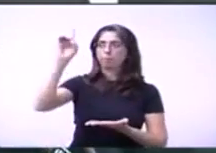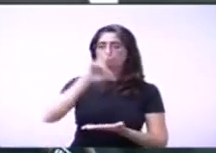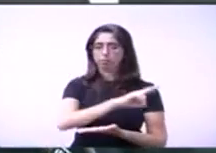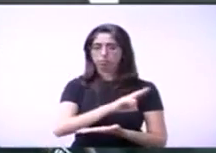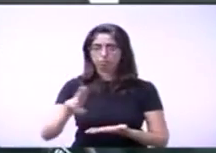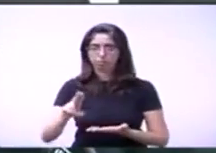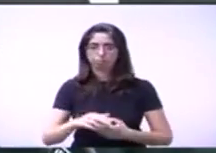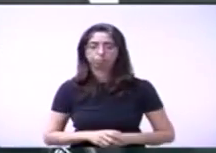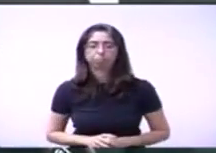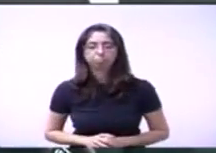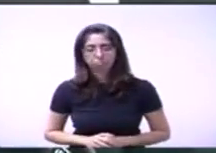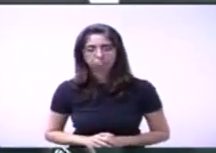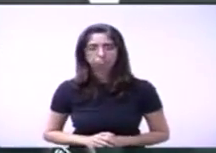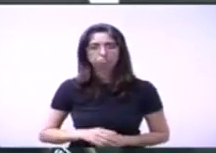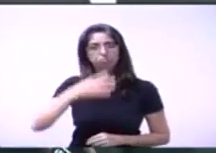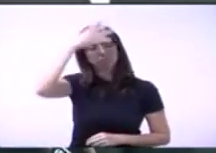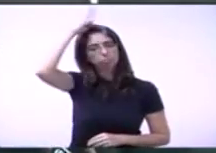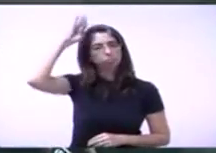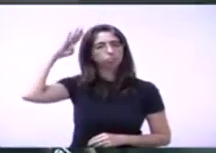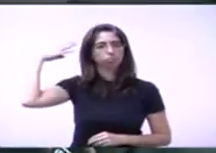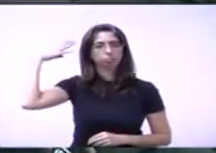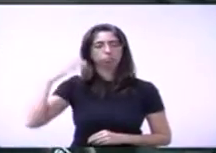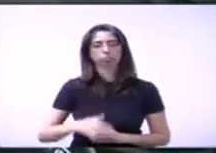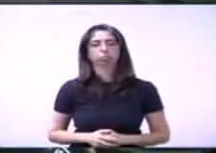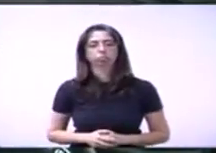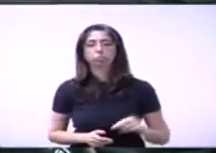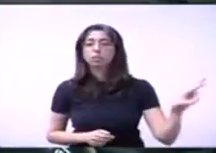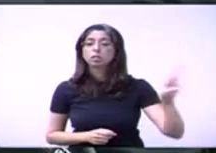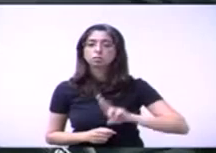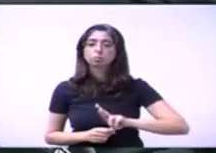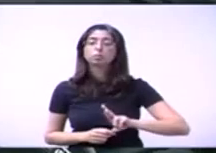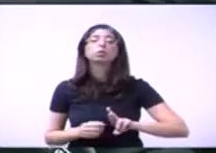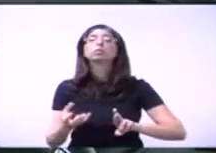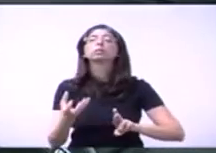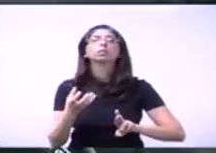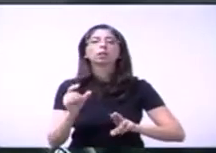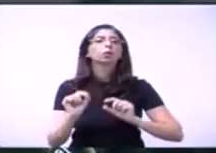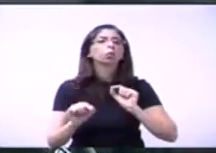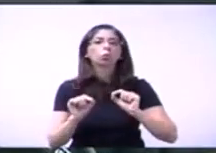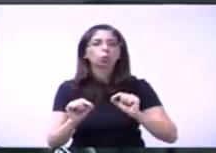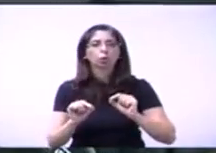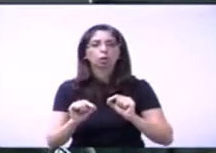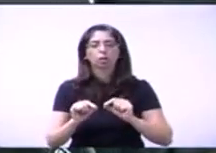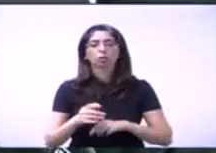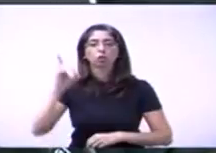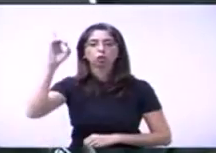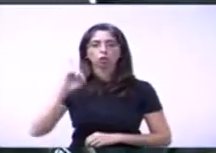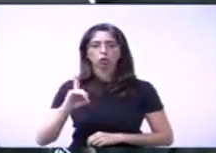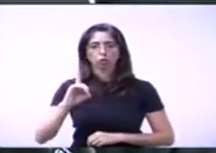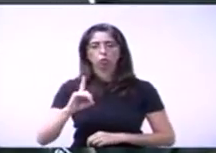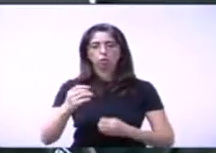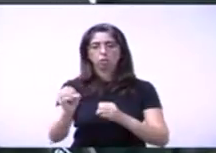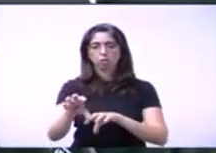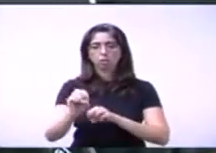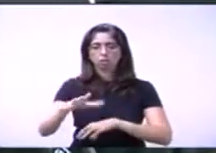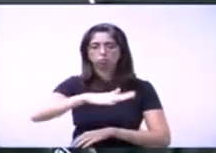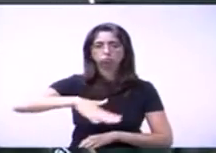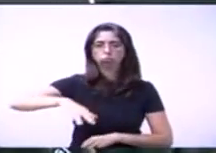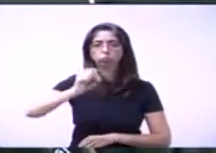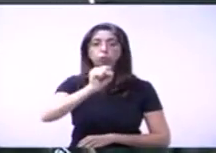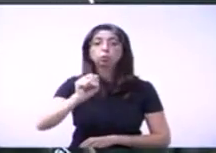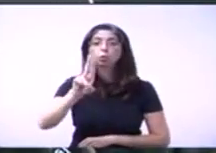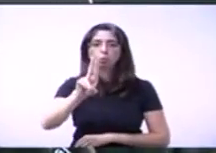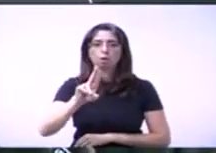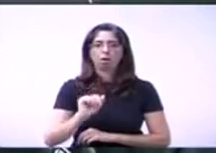141, da vereadora Ângela Duarte, requer à Diretoria de Ensino Regional de Sumaré informações